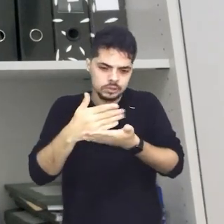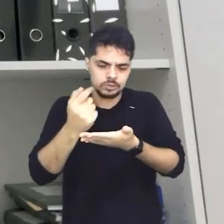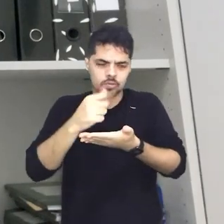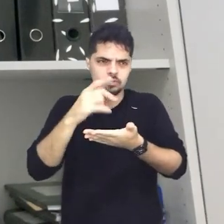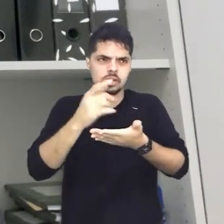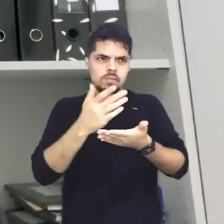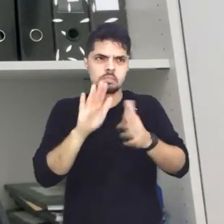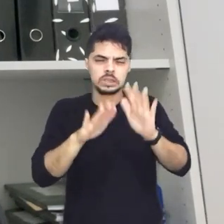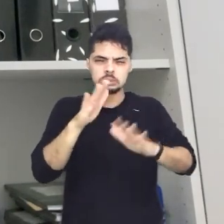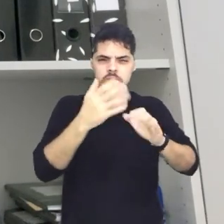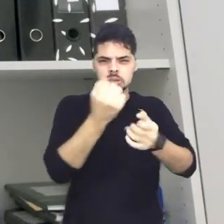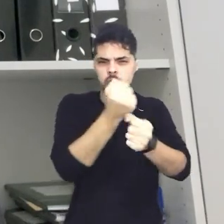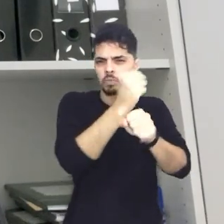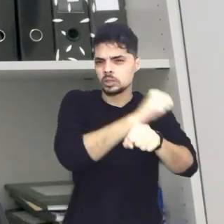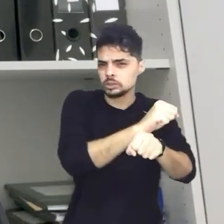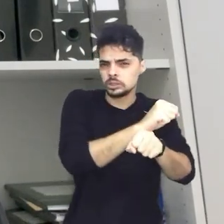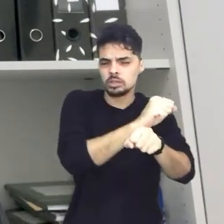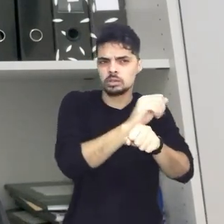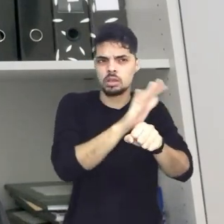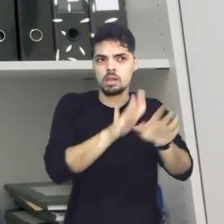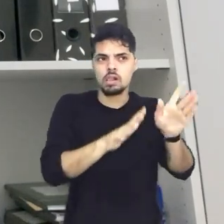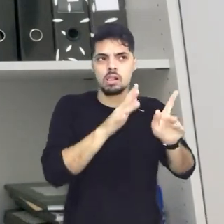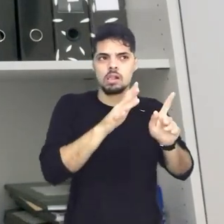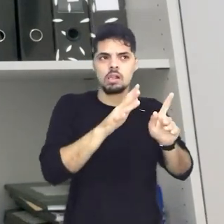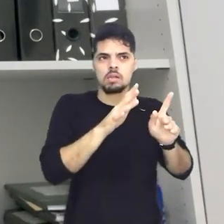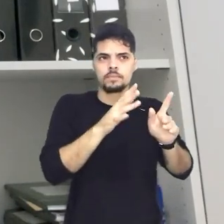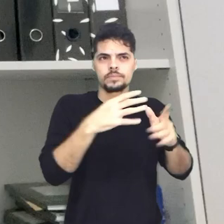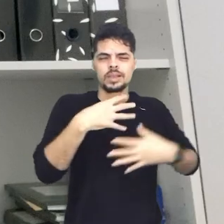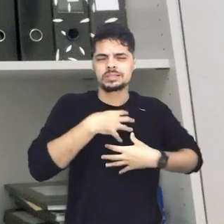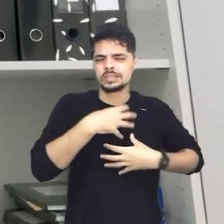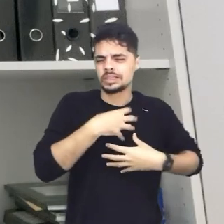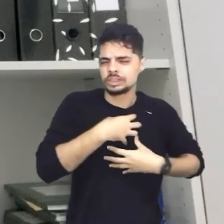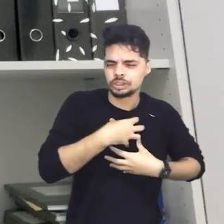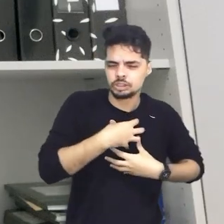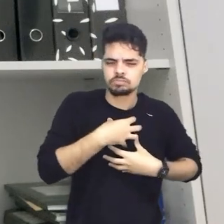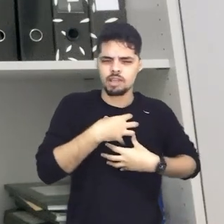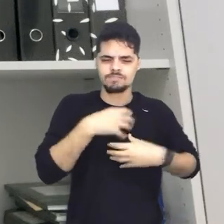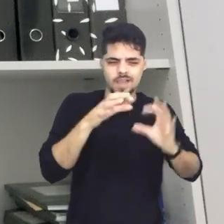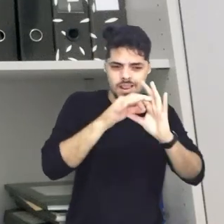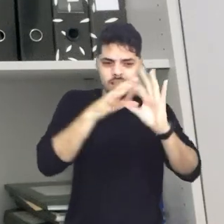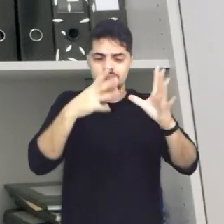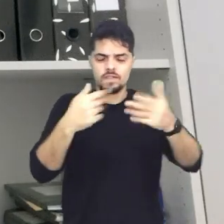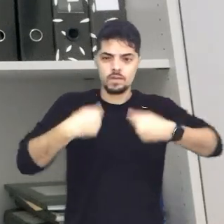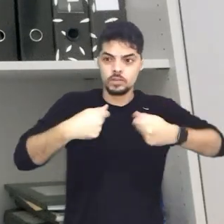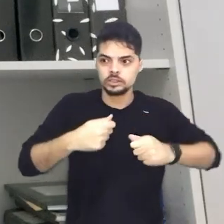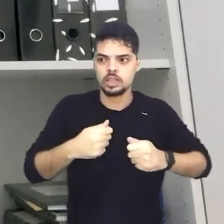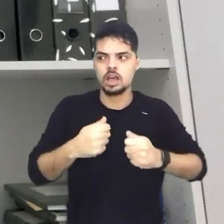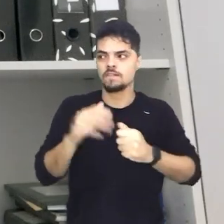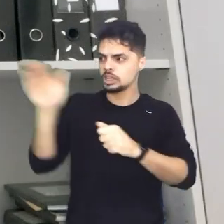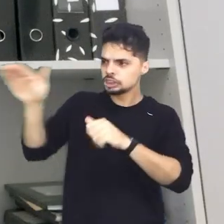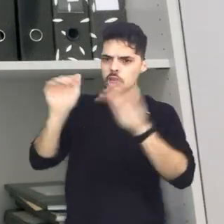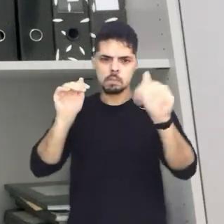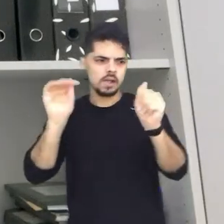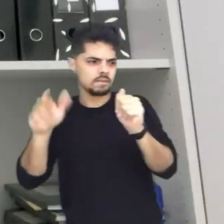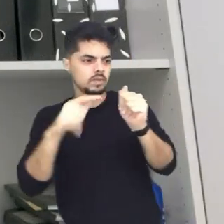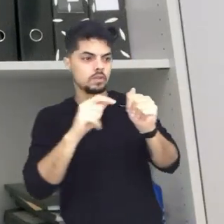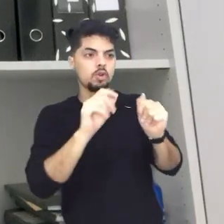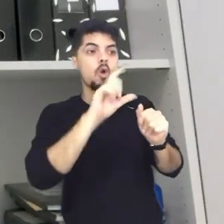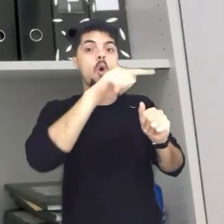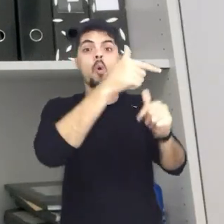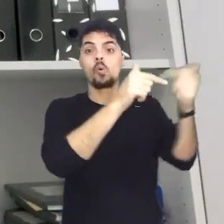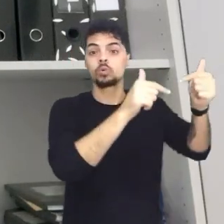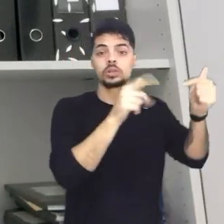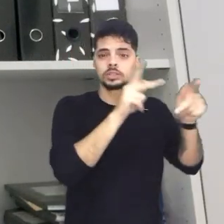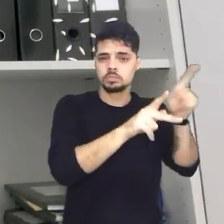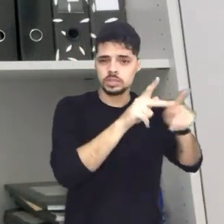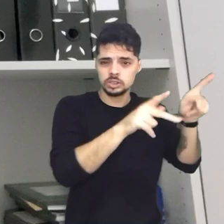de escravizados, libertos e pessoas livres de cor, defendendo seus próprios anseios na medida em que